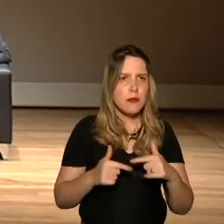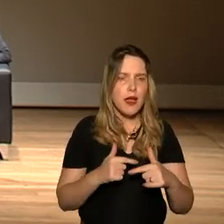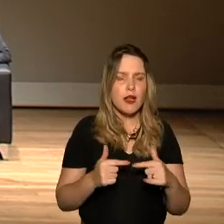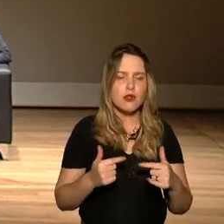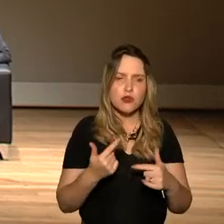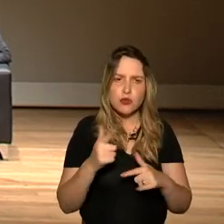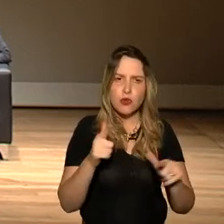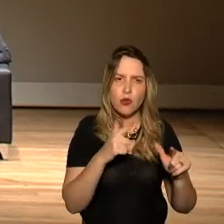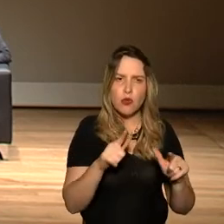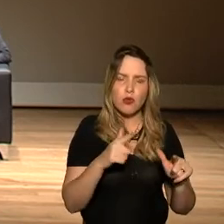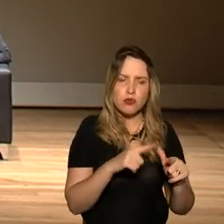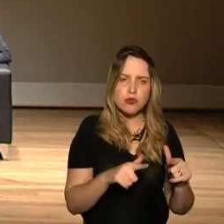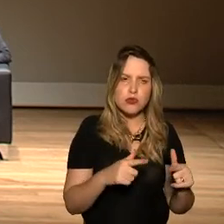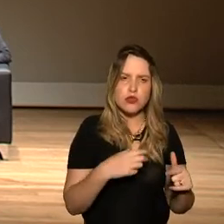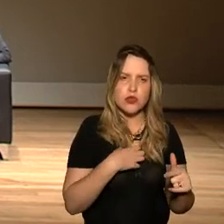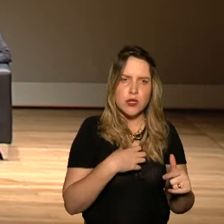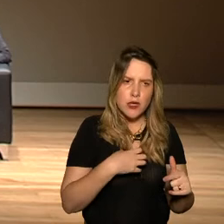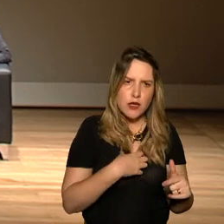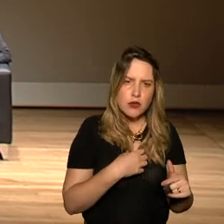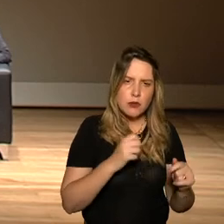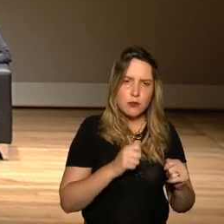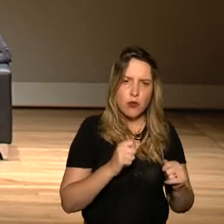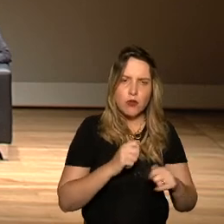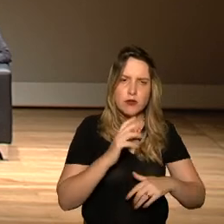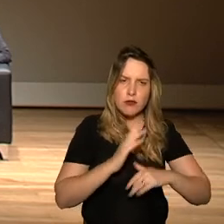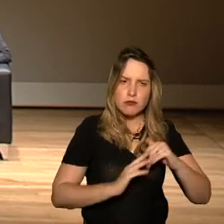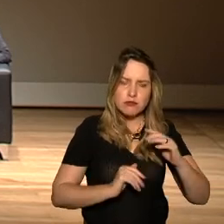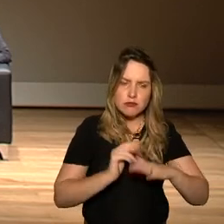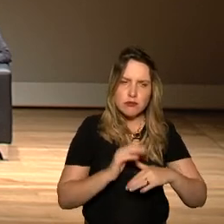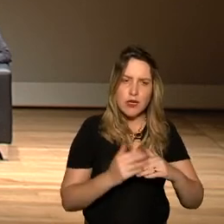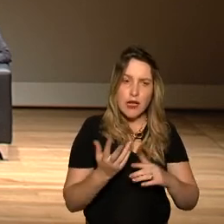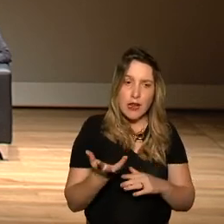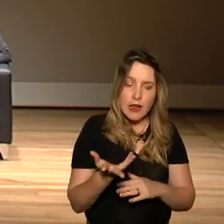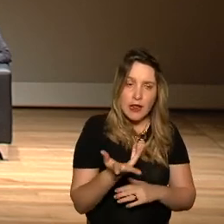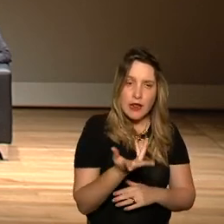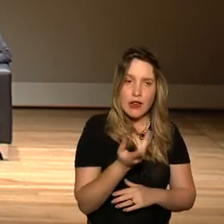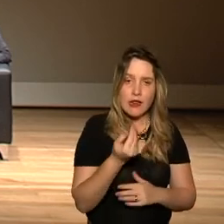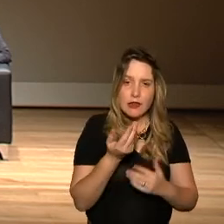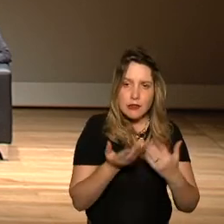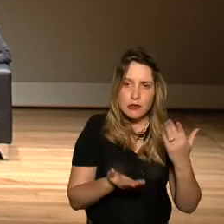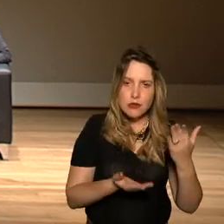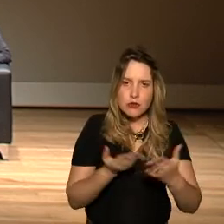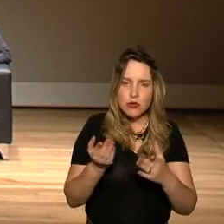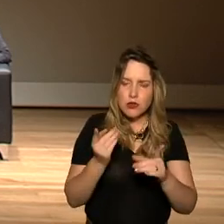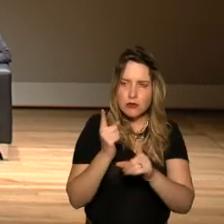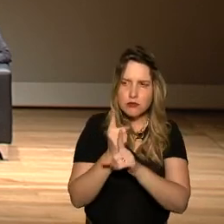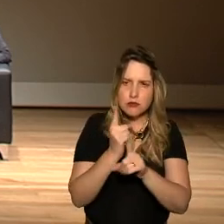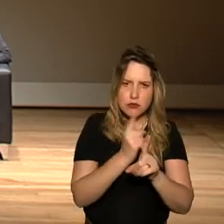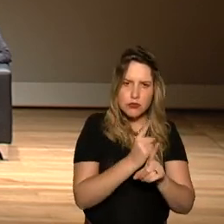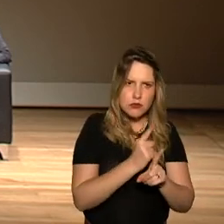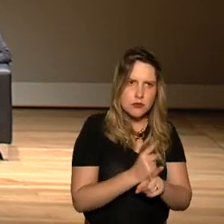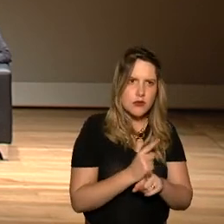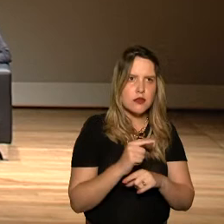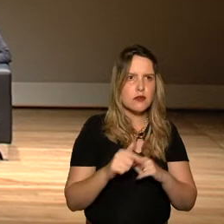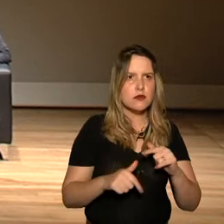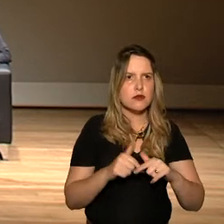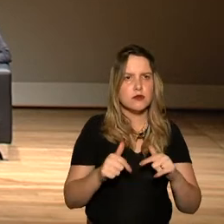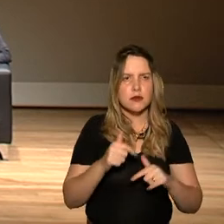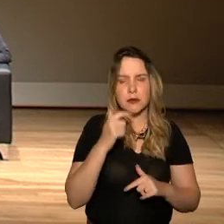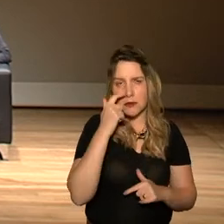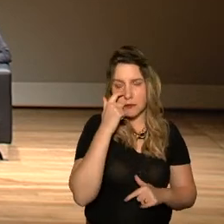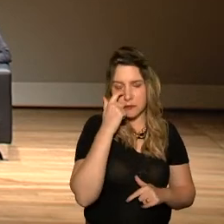saibam o que tá acontecendo com tanta informação que a gente tem disposição com tantos meses de comunicação pulverizados hoje então como trabalhar essa comunicação